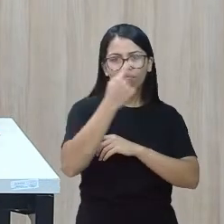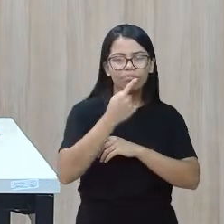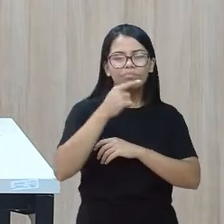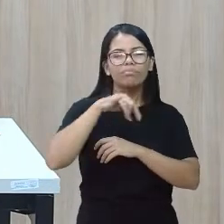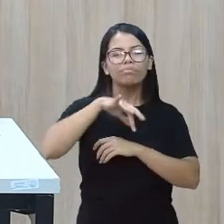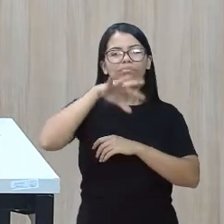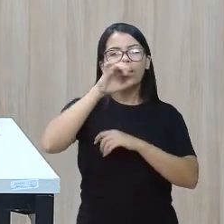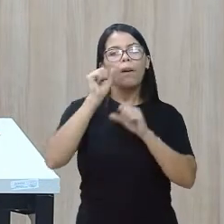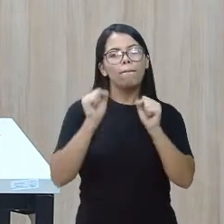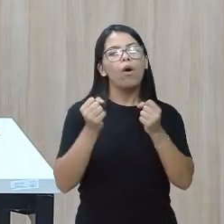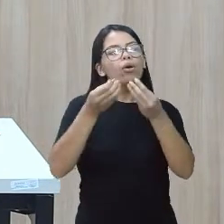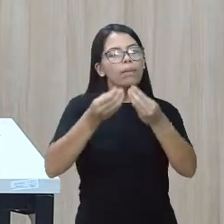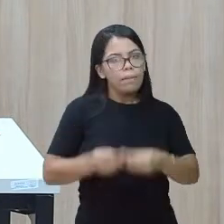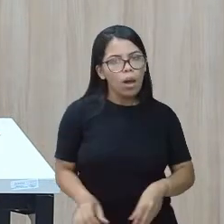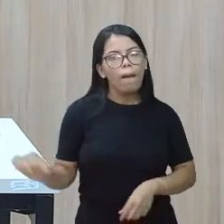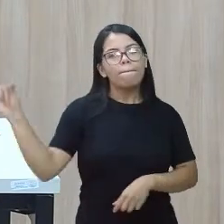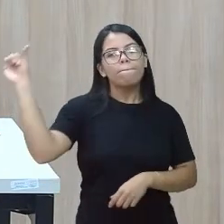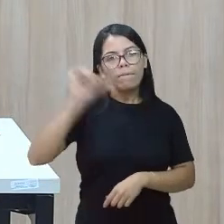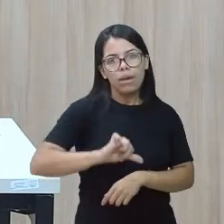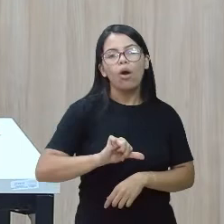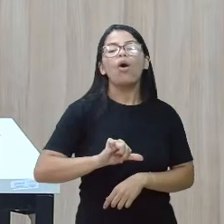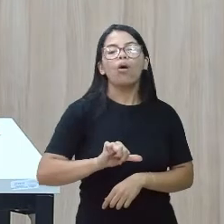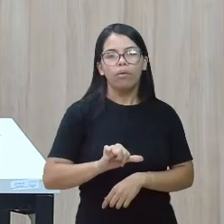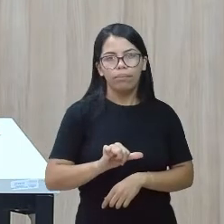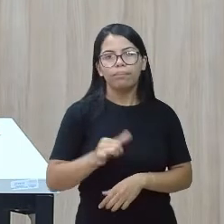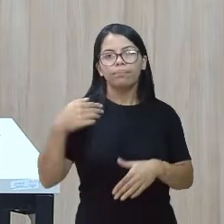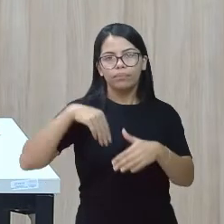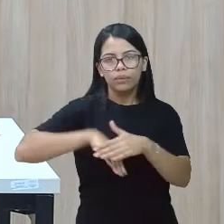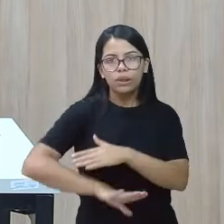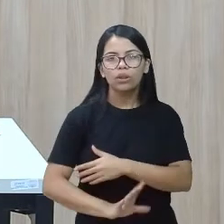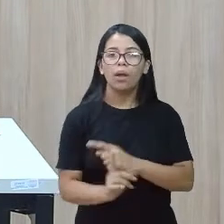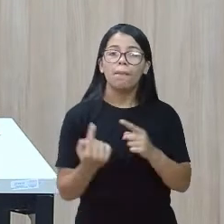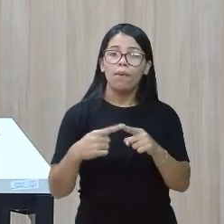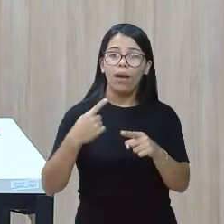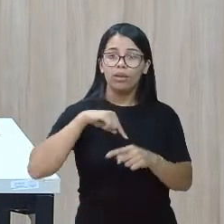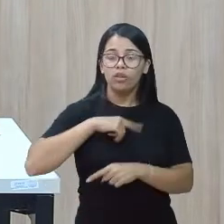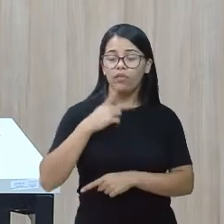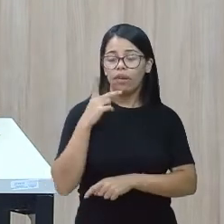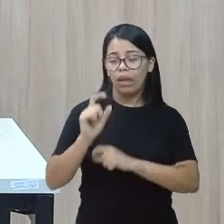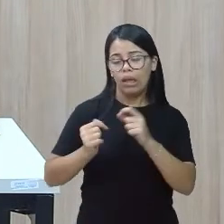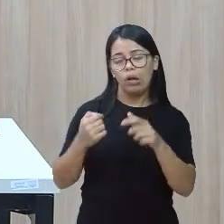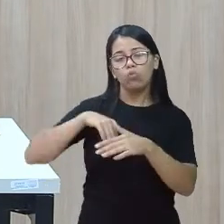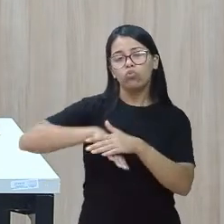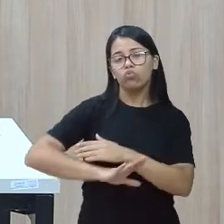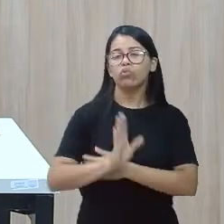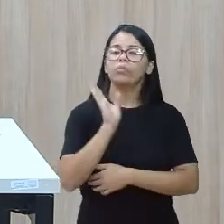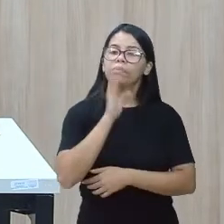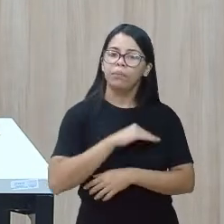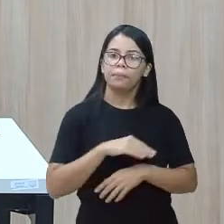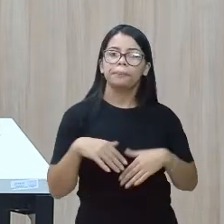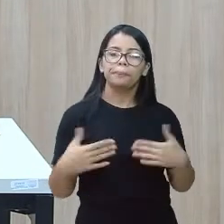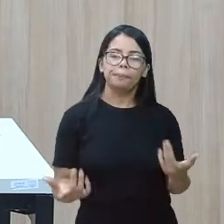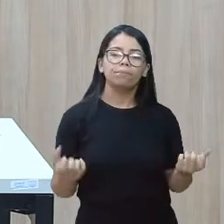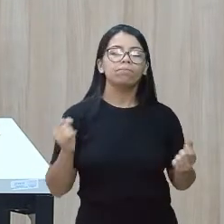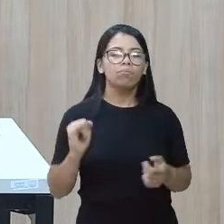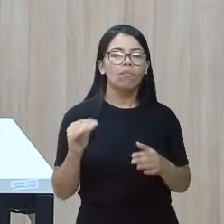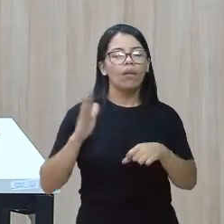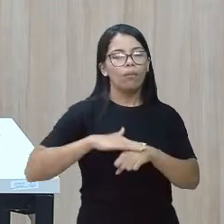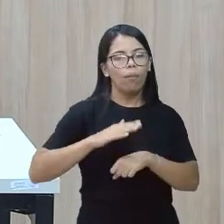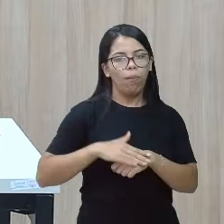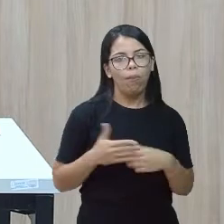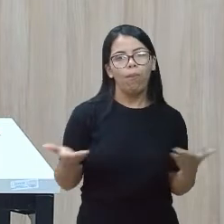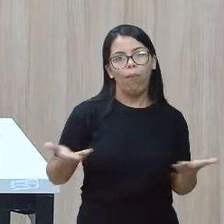agravar por conta desse hábito, que a gente vai dizer aqui que é um mau hábito. Agora, Se nesse momento, né, você está com o